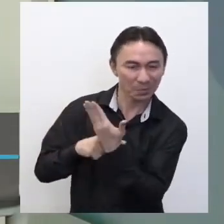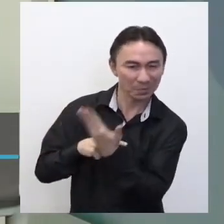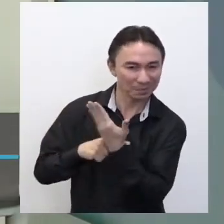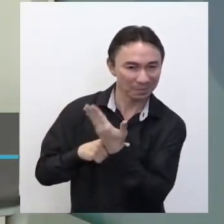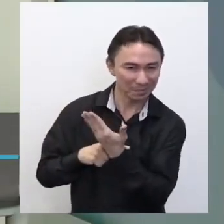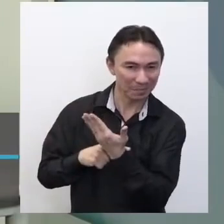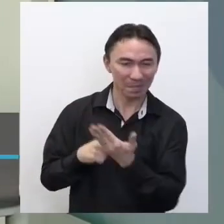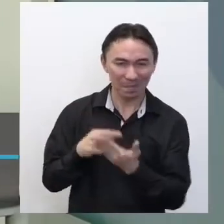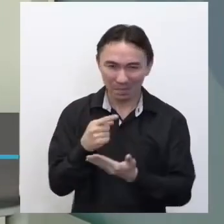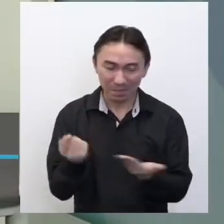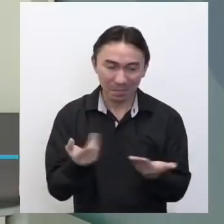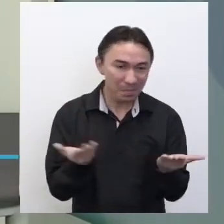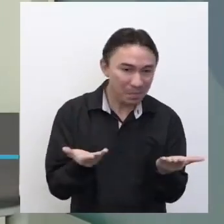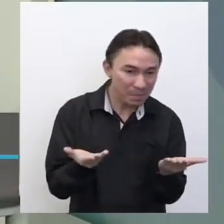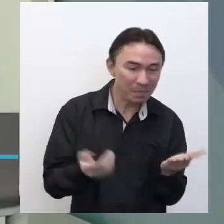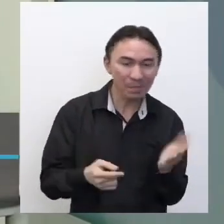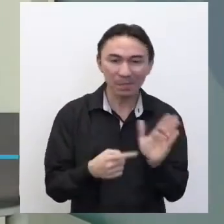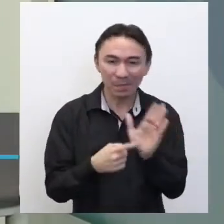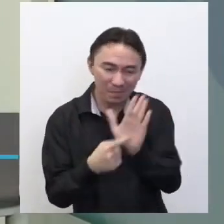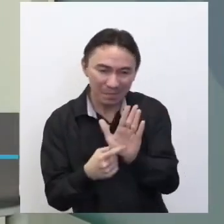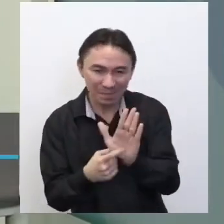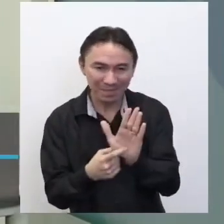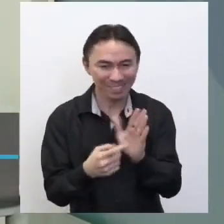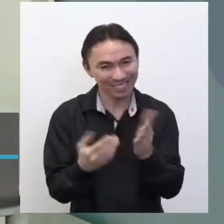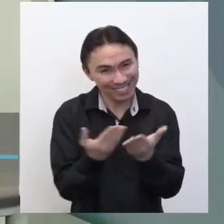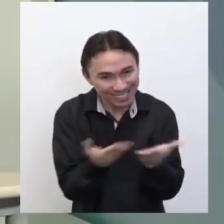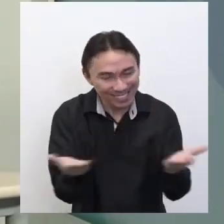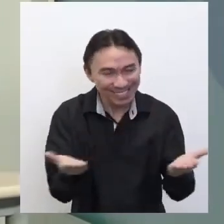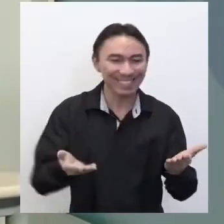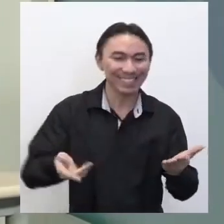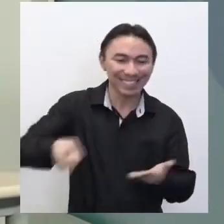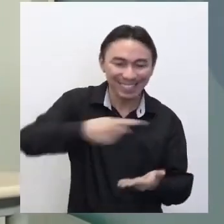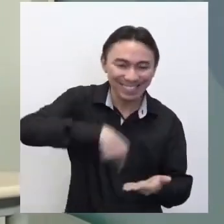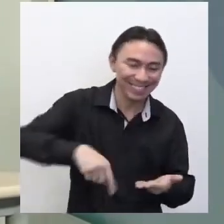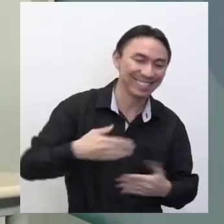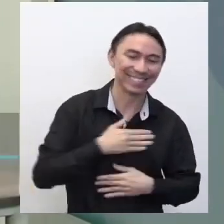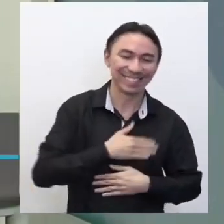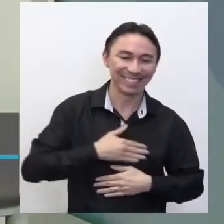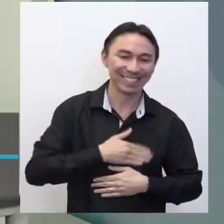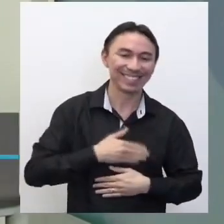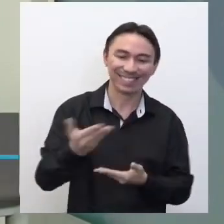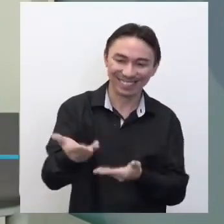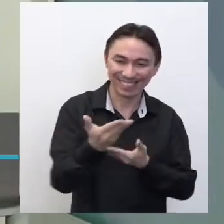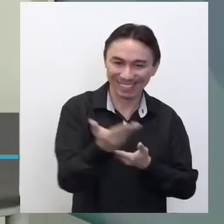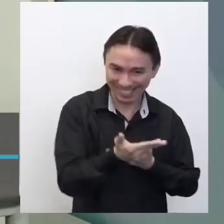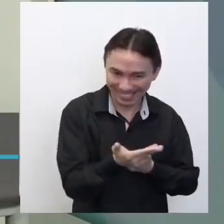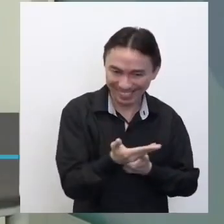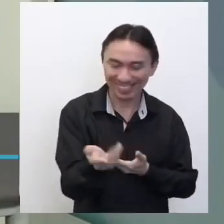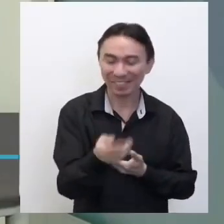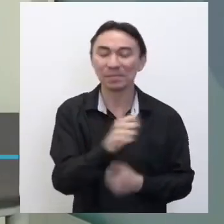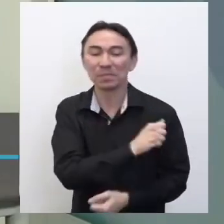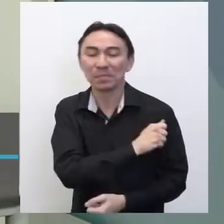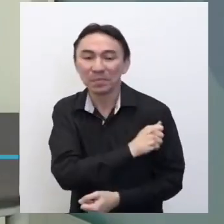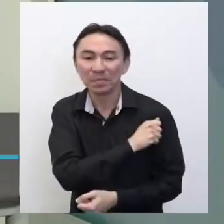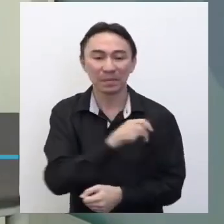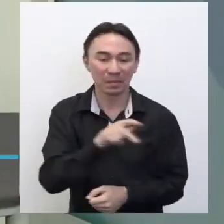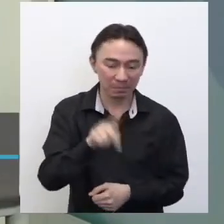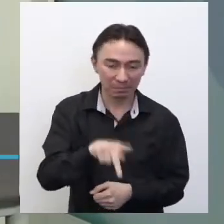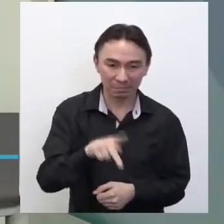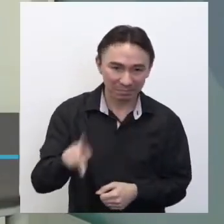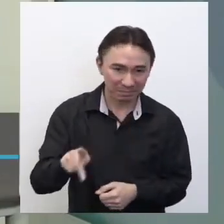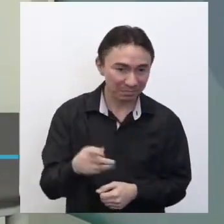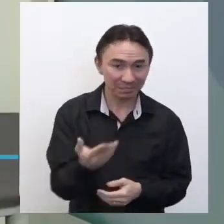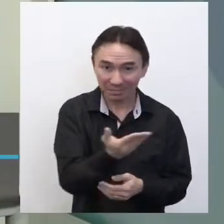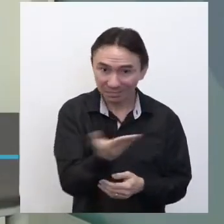ia recepcioná-los, dar as boas-vindas a todos vocês, todos os alunos, todos os professores. E, então, sejam